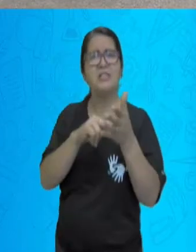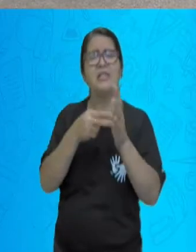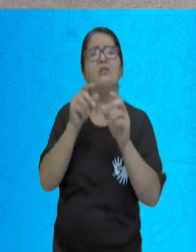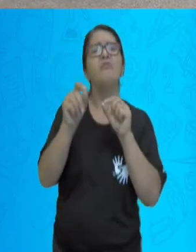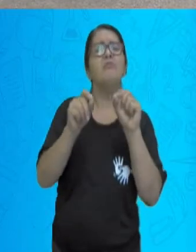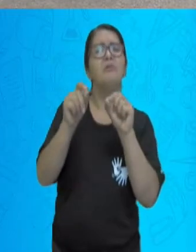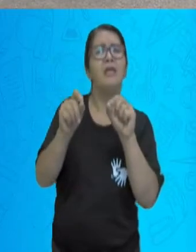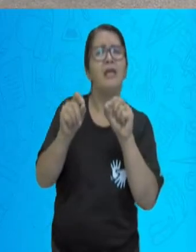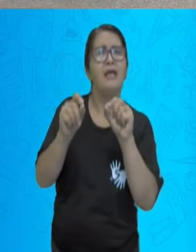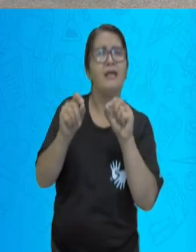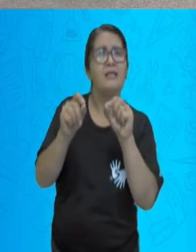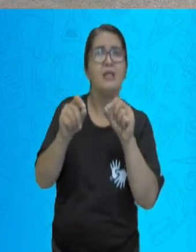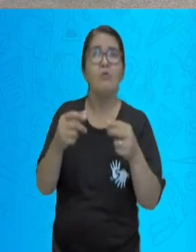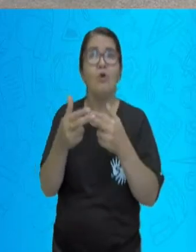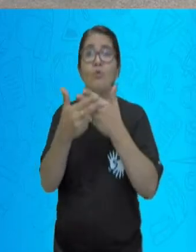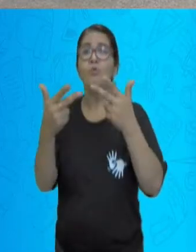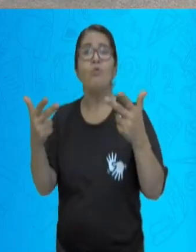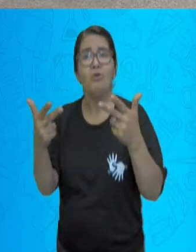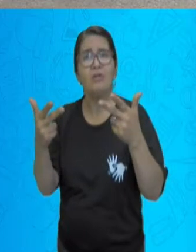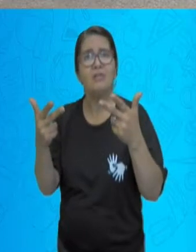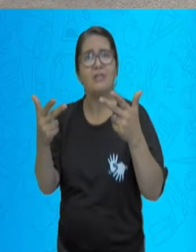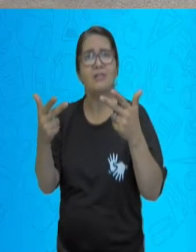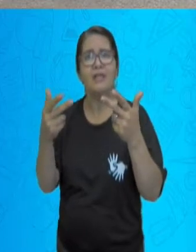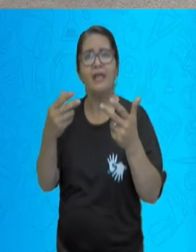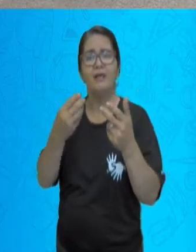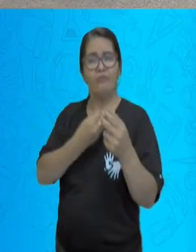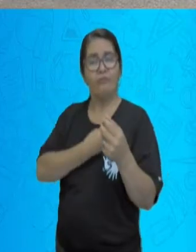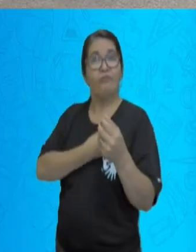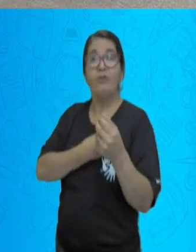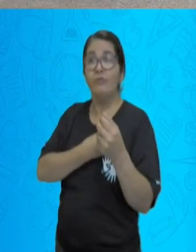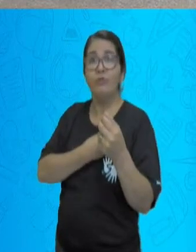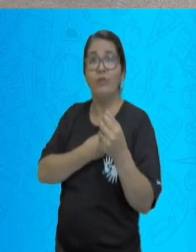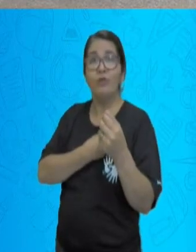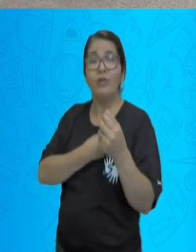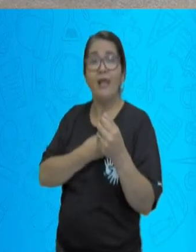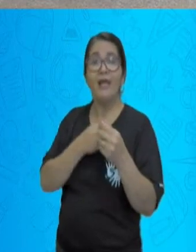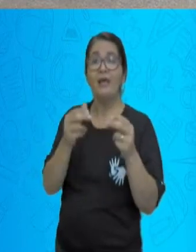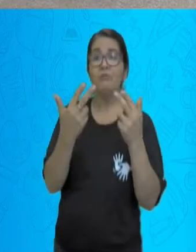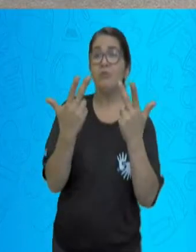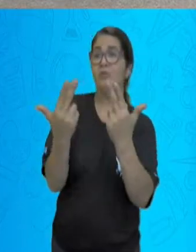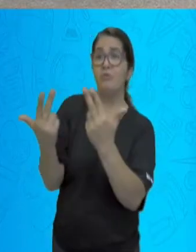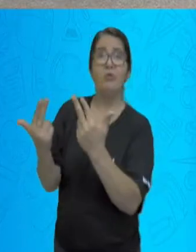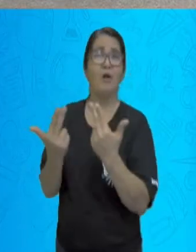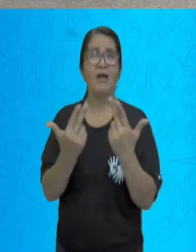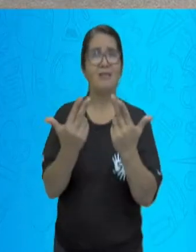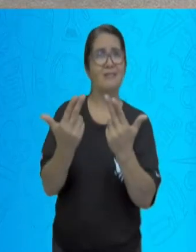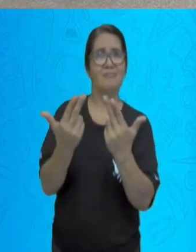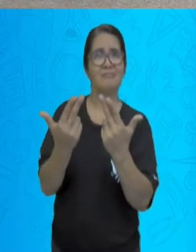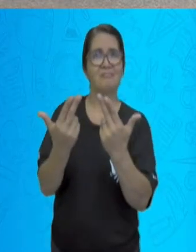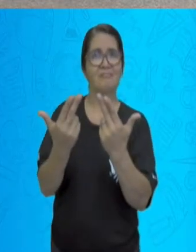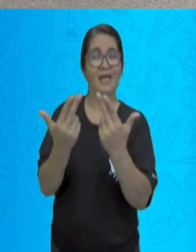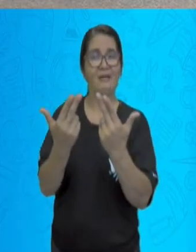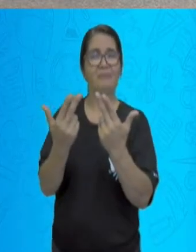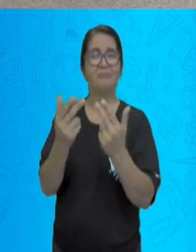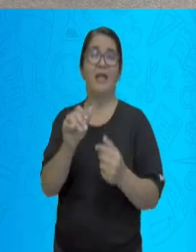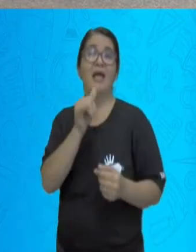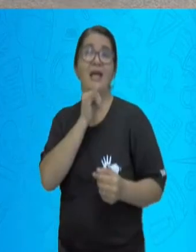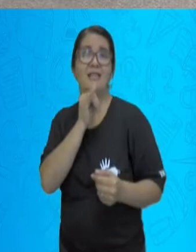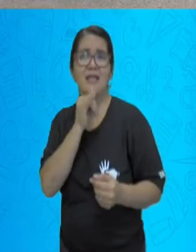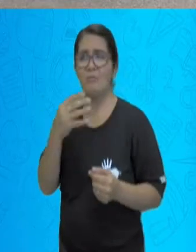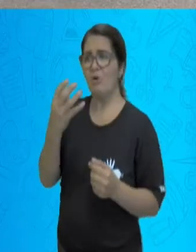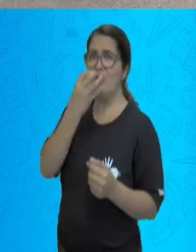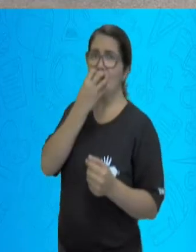espécie, seres de um conjunto. Por exemplo, cachorro. O cachorro representa aí